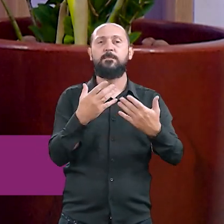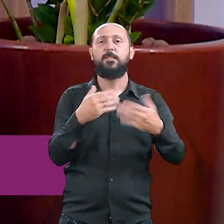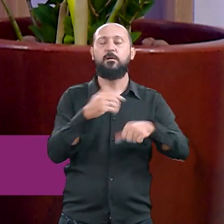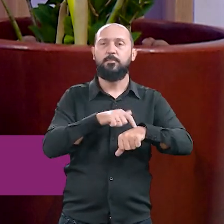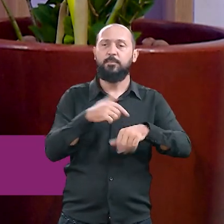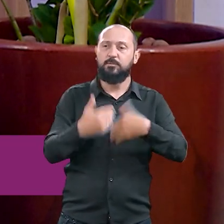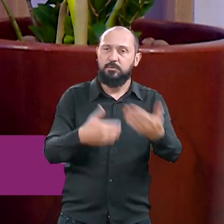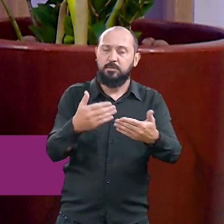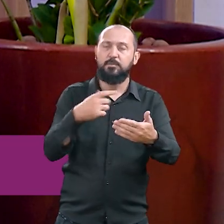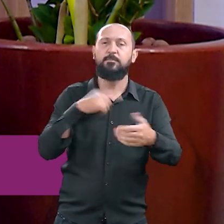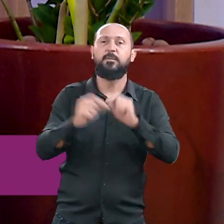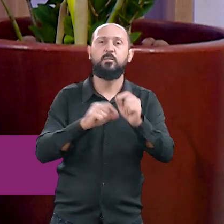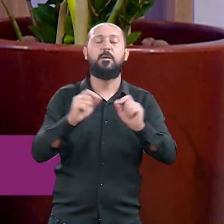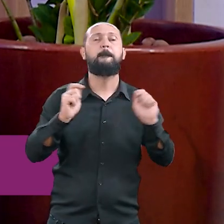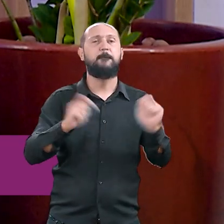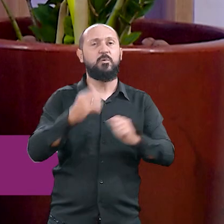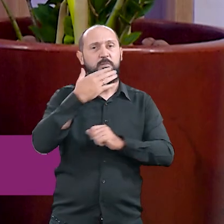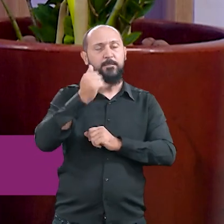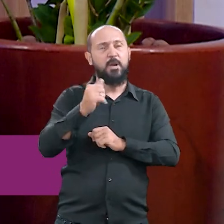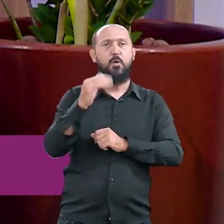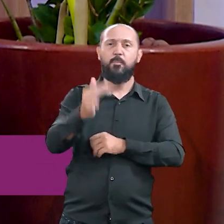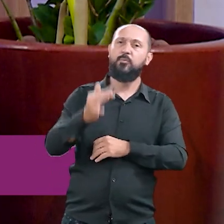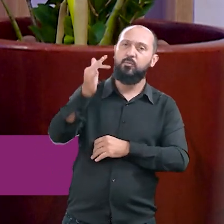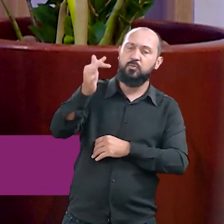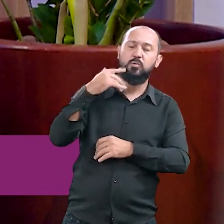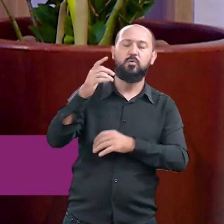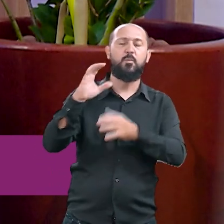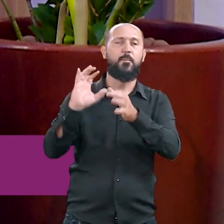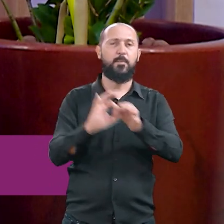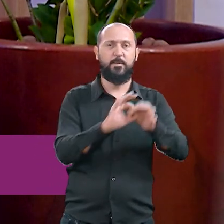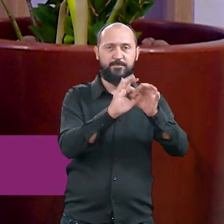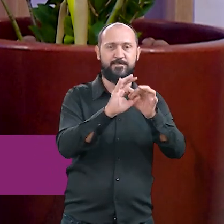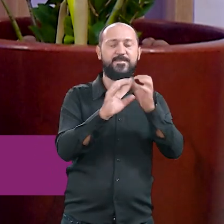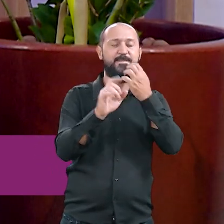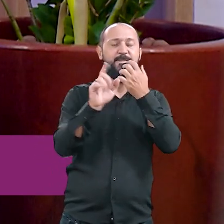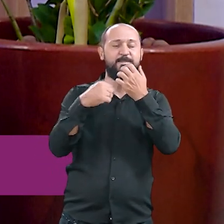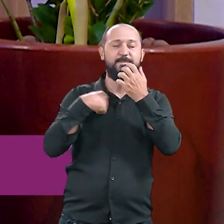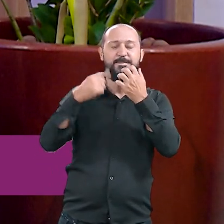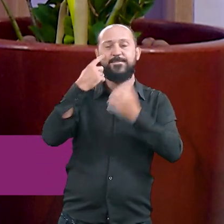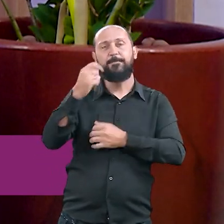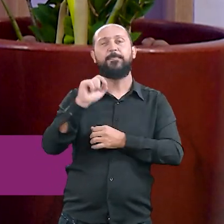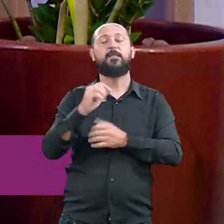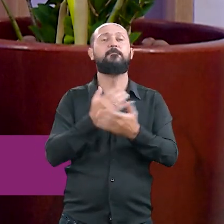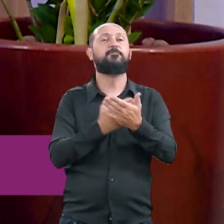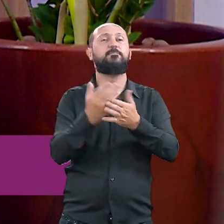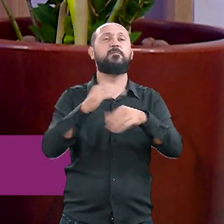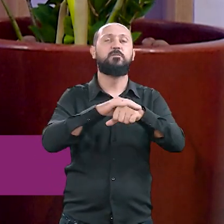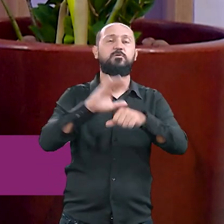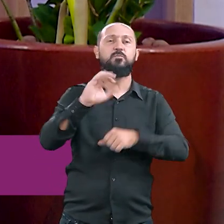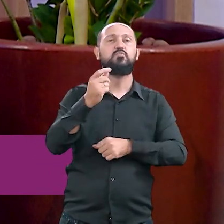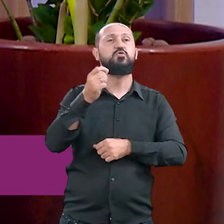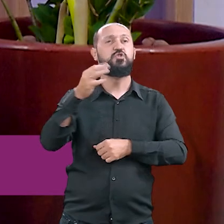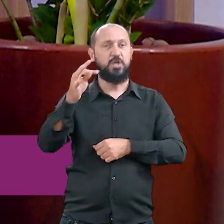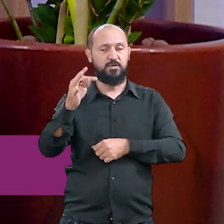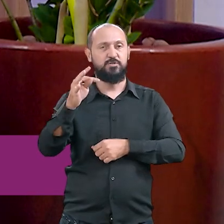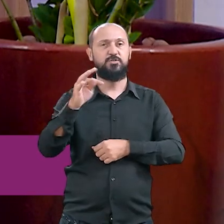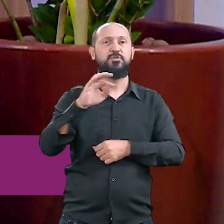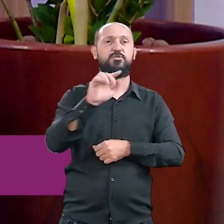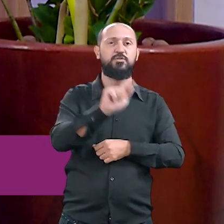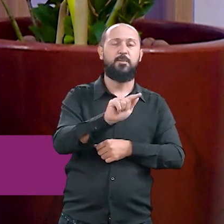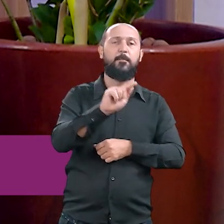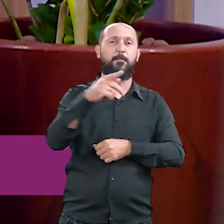utilizo muito o ChatGPT e sinto exatamente isso que você comentou, que ajuda a economizar tempo na correção de textos,